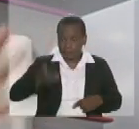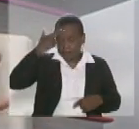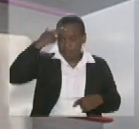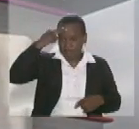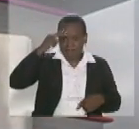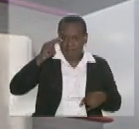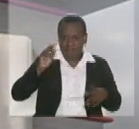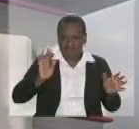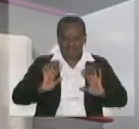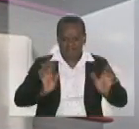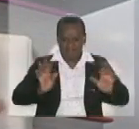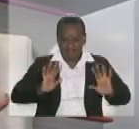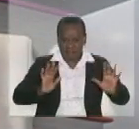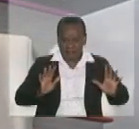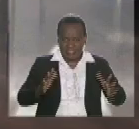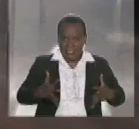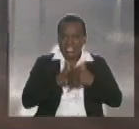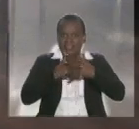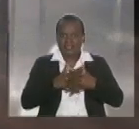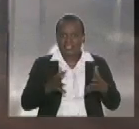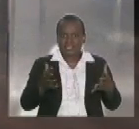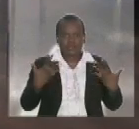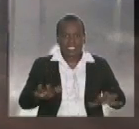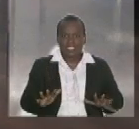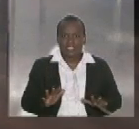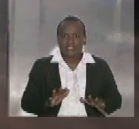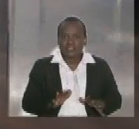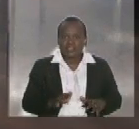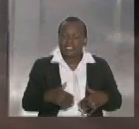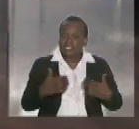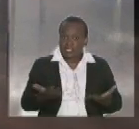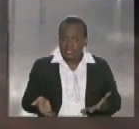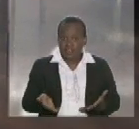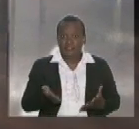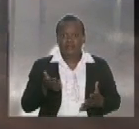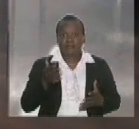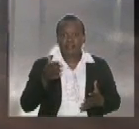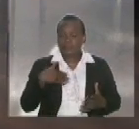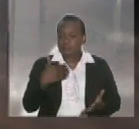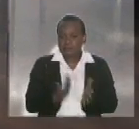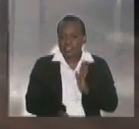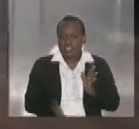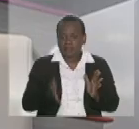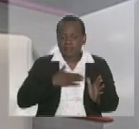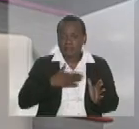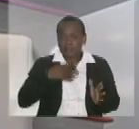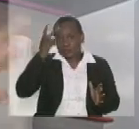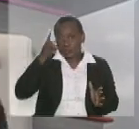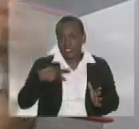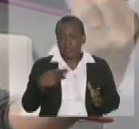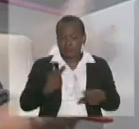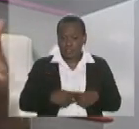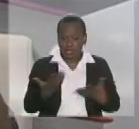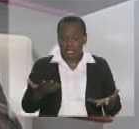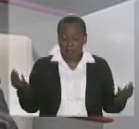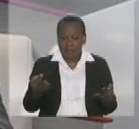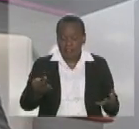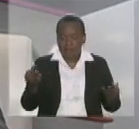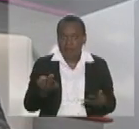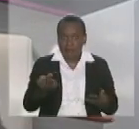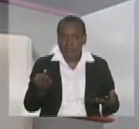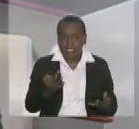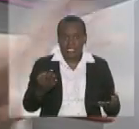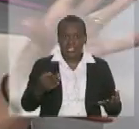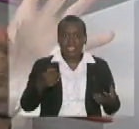coisa que me marcou tanto, assim. Travou. Que me travou. Então é isso, eu acho que eu perdi, porque a coisa da perfeição